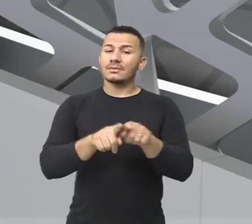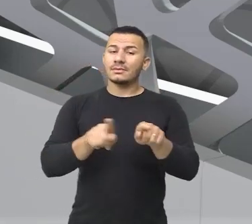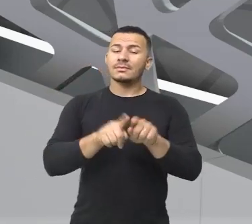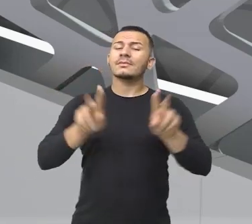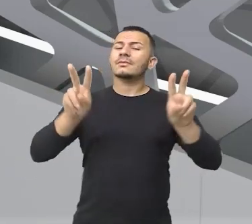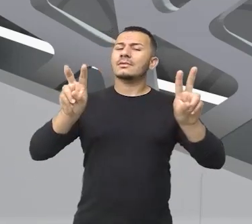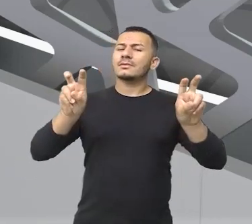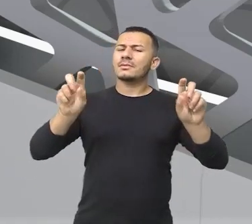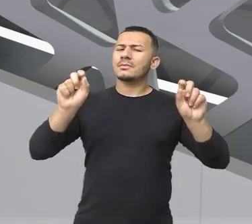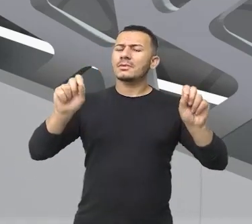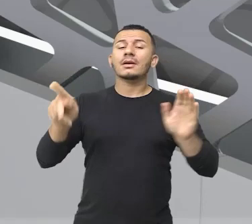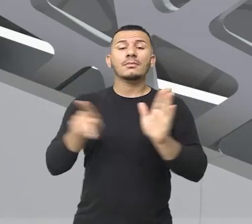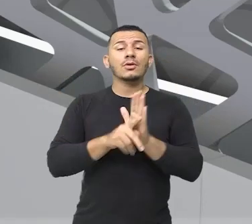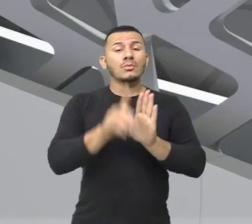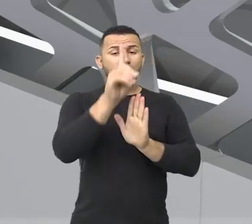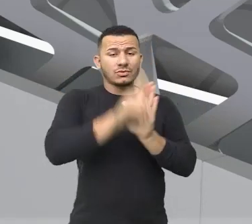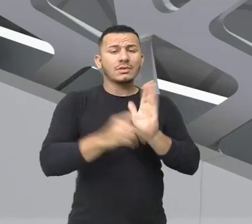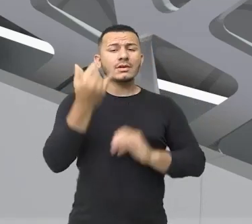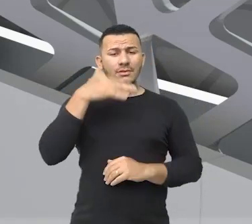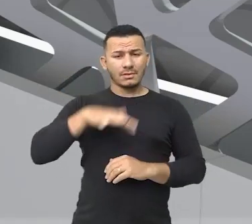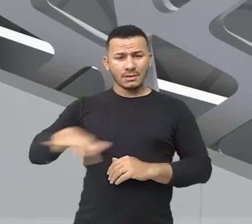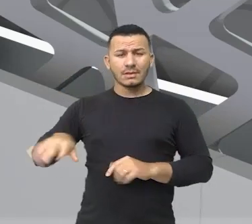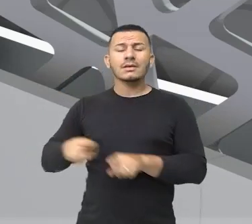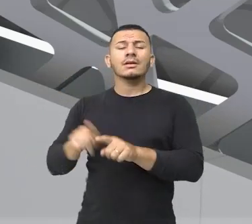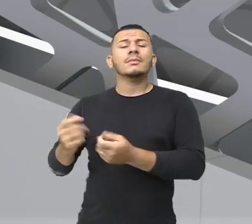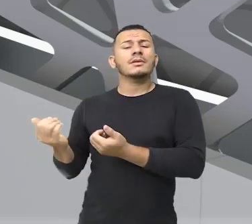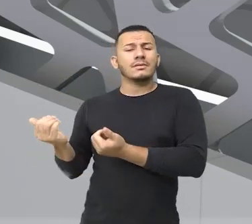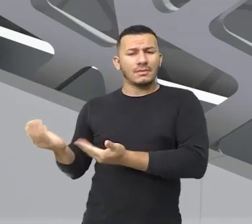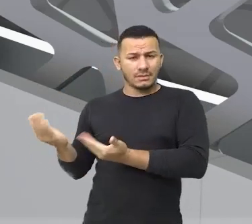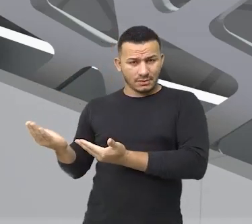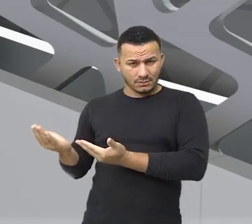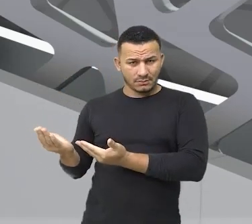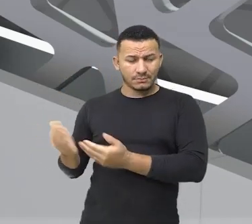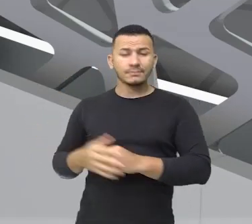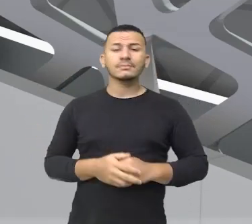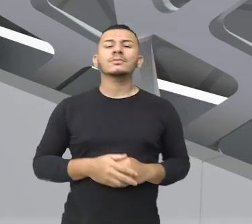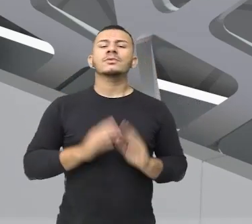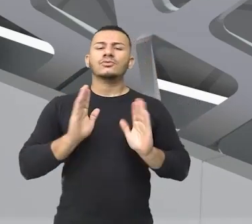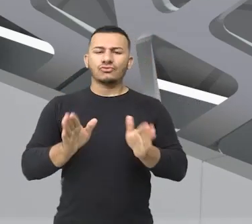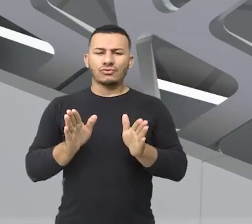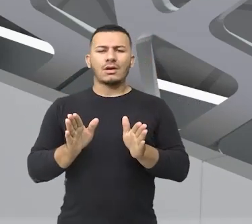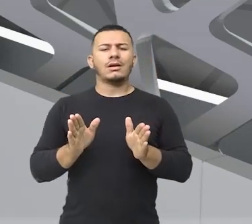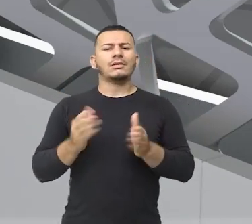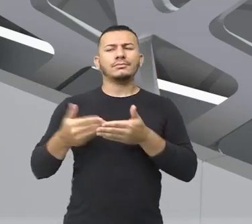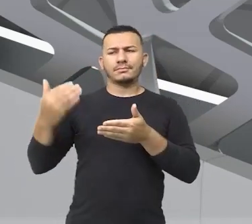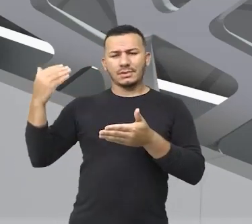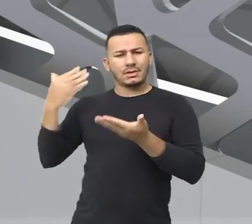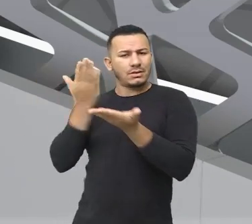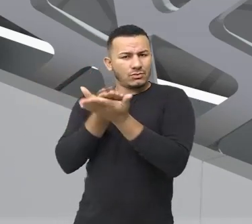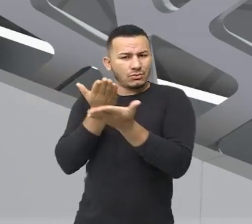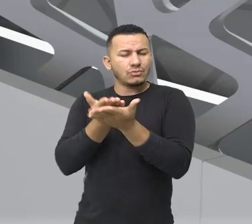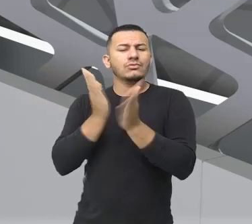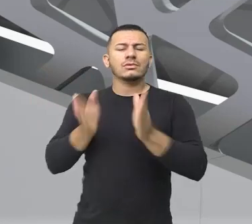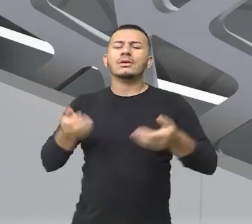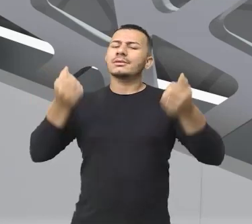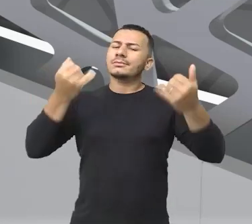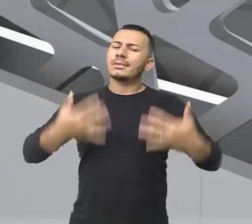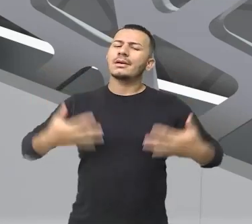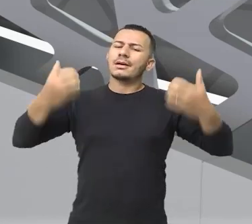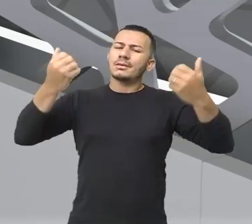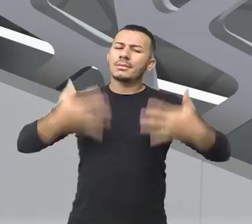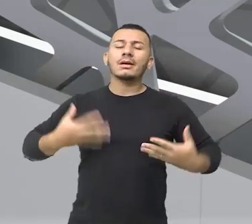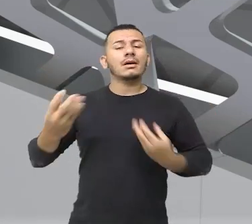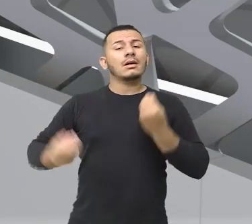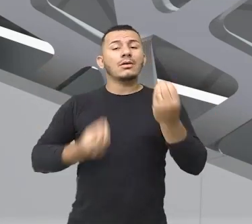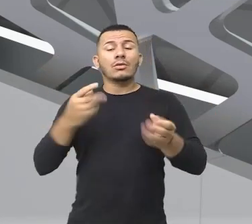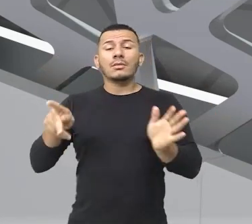questão do direito e da criança e do adolescente, correto? Nós já fizemos isso em algumas aulas, comentamos algumas passagens do